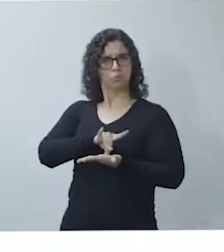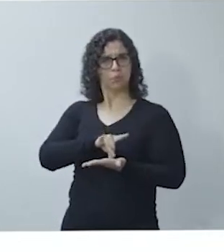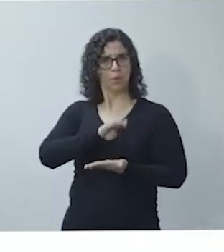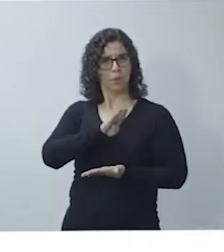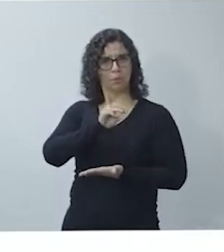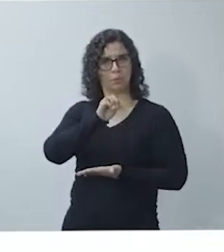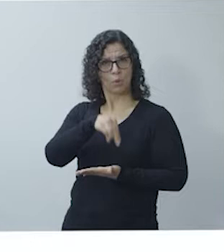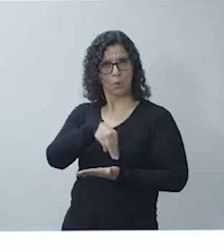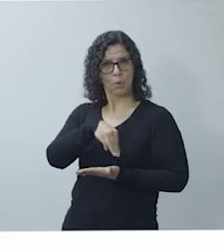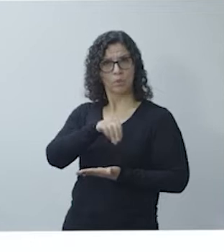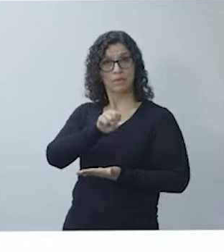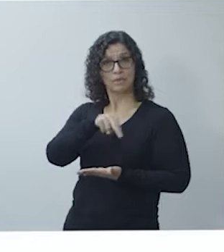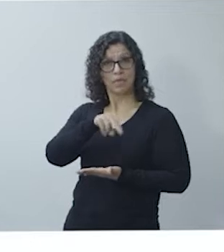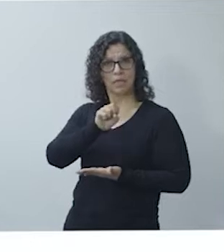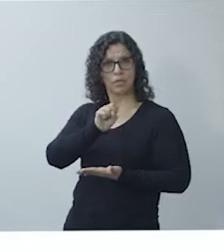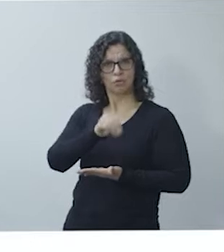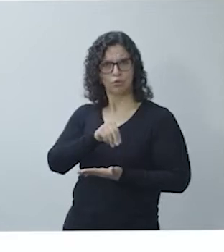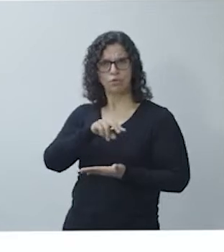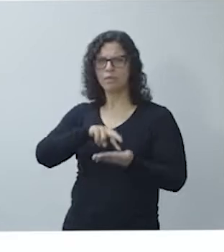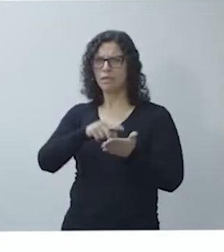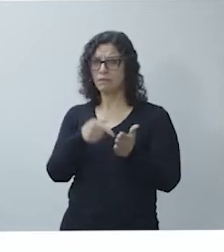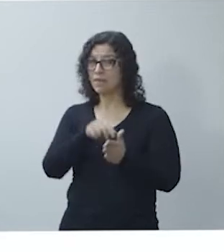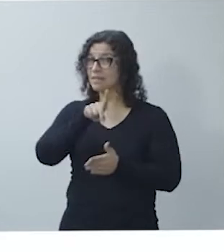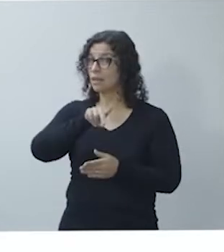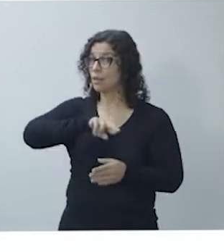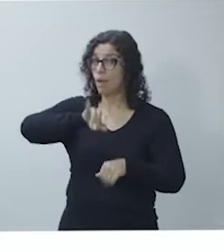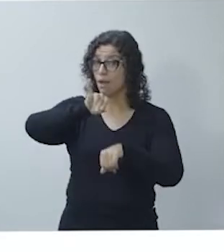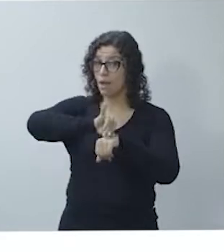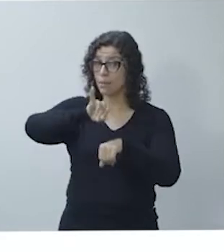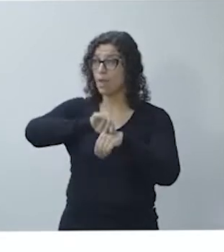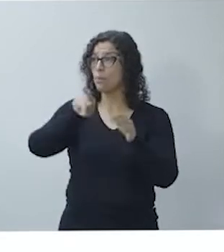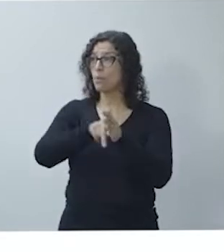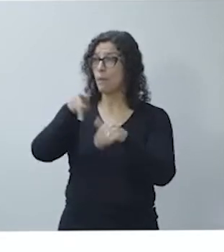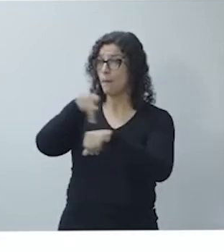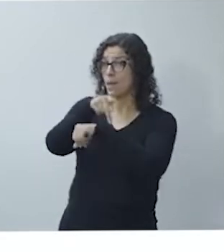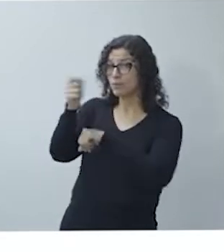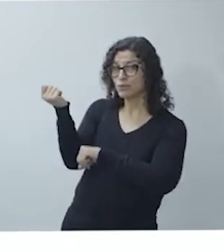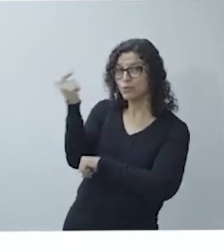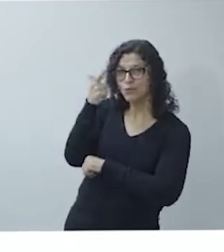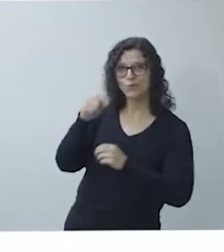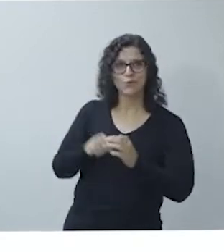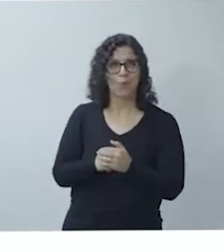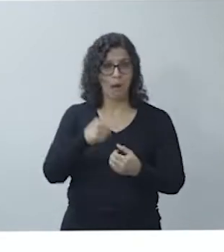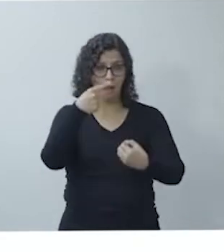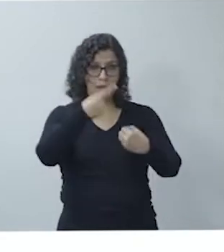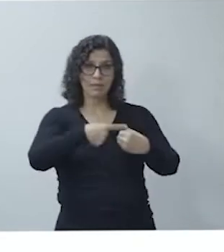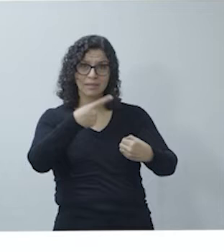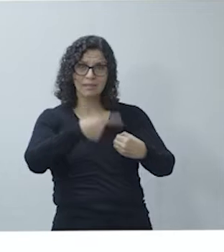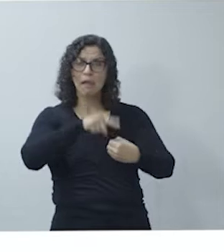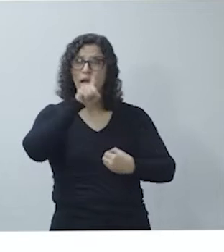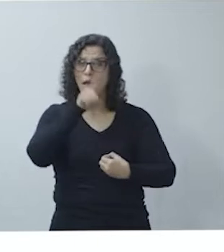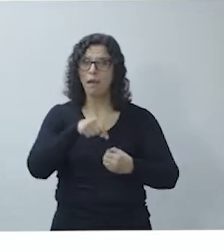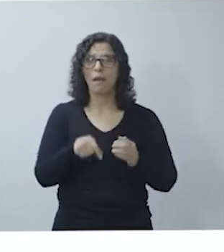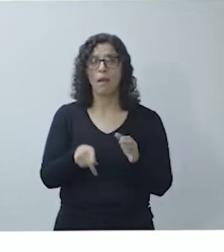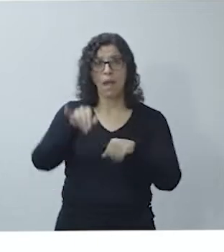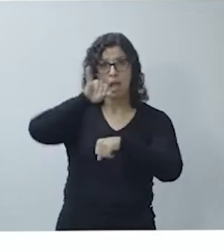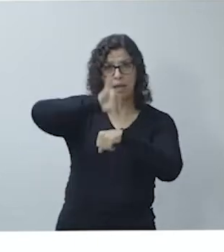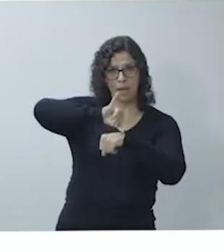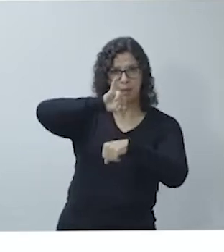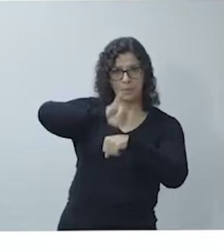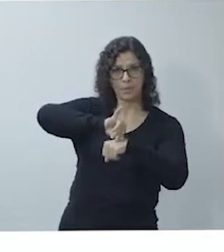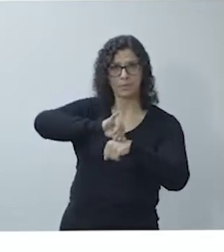Bom senso. Se não fosse a capital do país do Sol, a cidade seria a